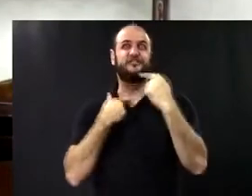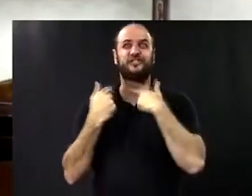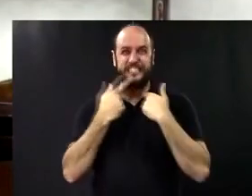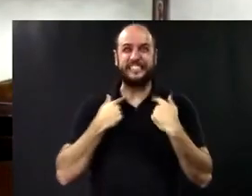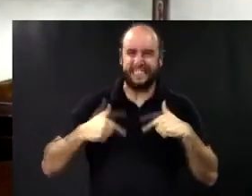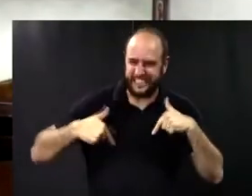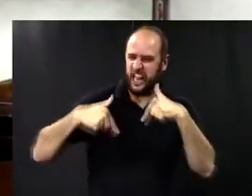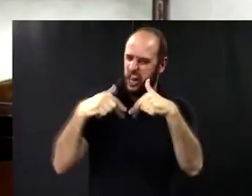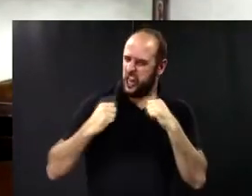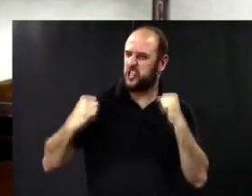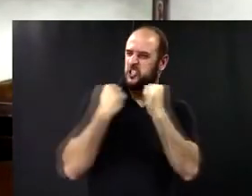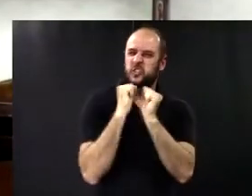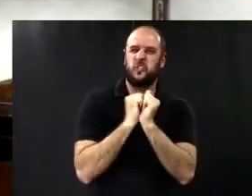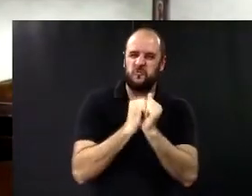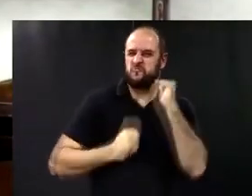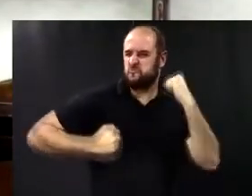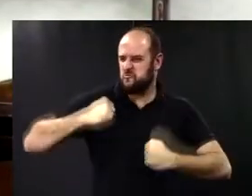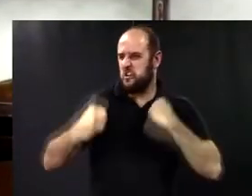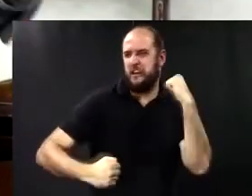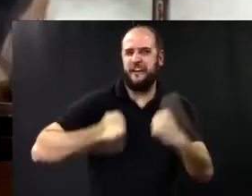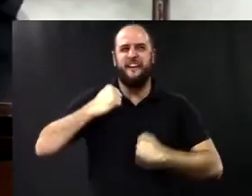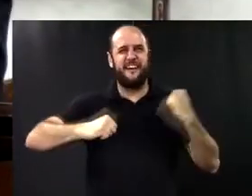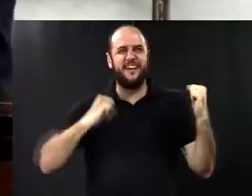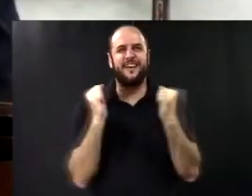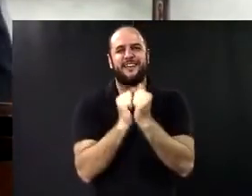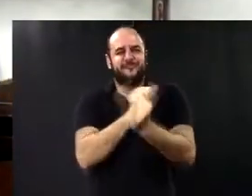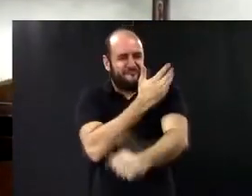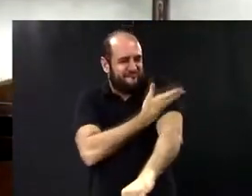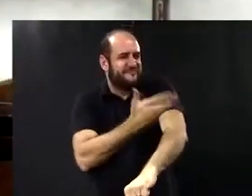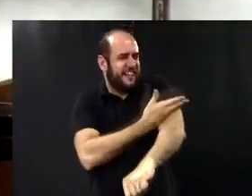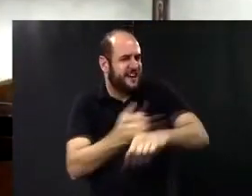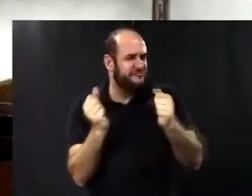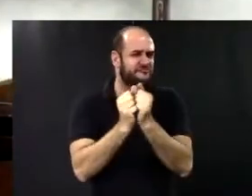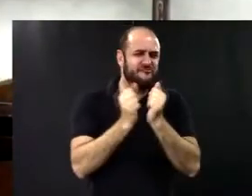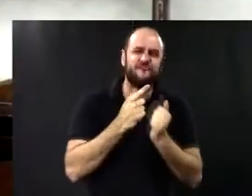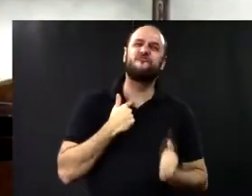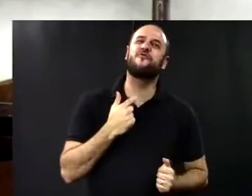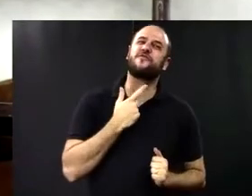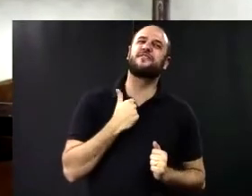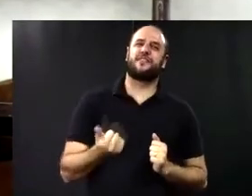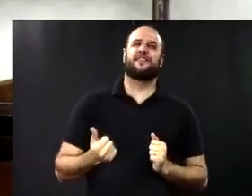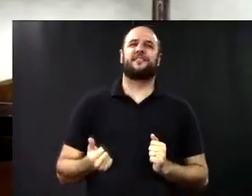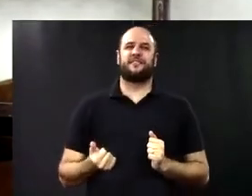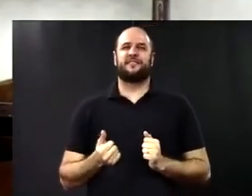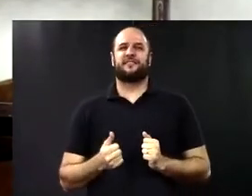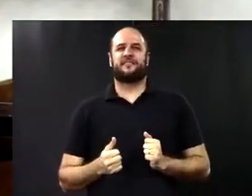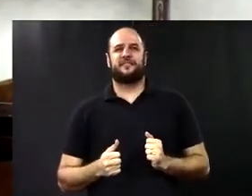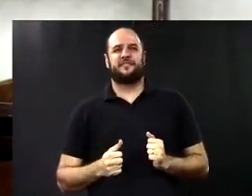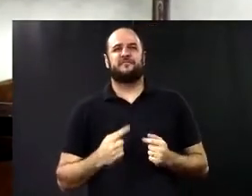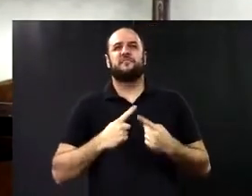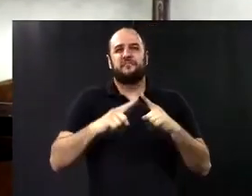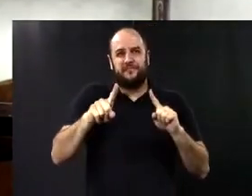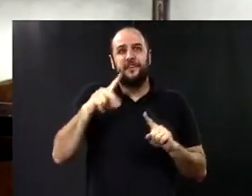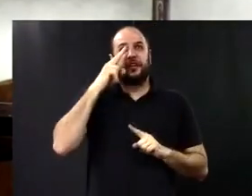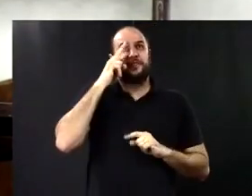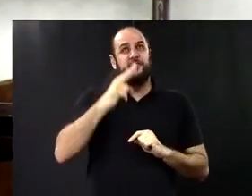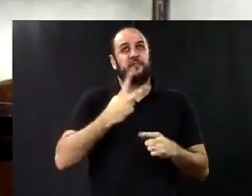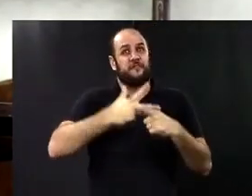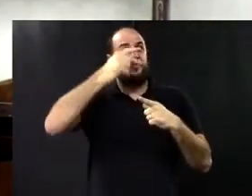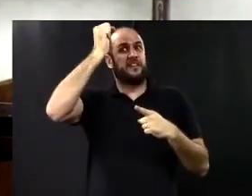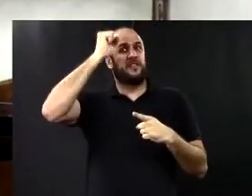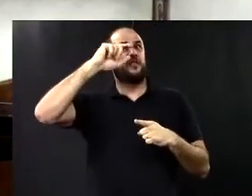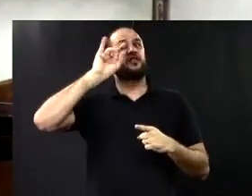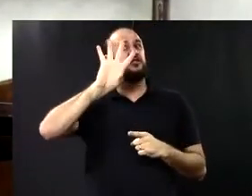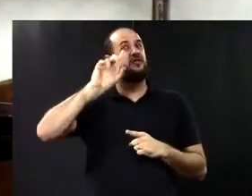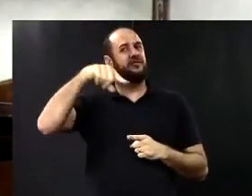juntamente com ele tentar vencer o oponente. Ele venceu o oponente, mas ele venceu depois que estava muito machucado. O autor está